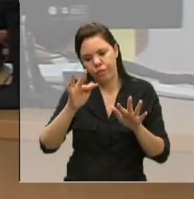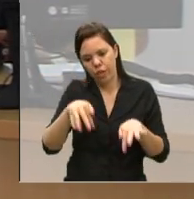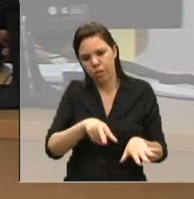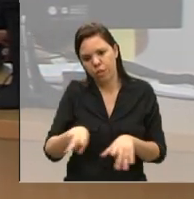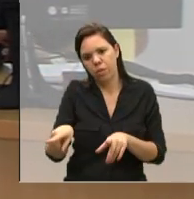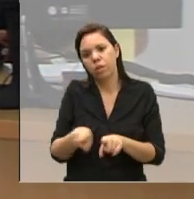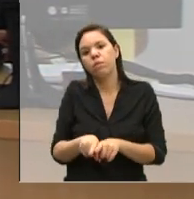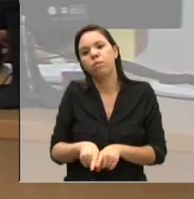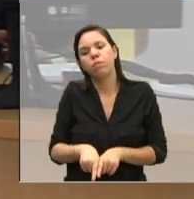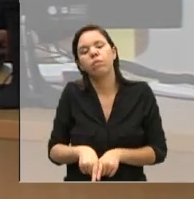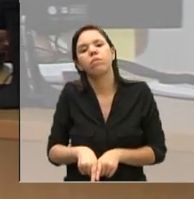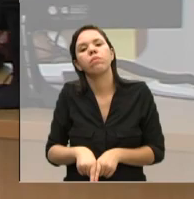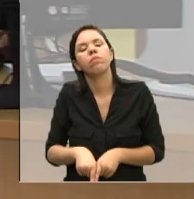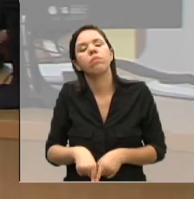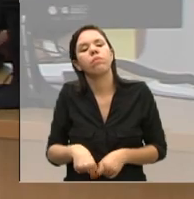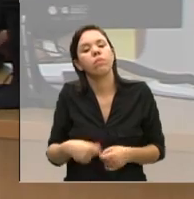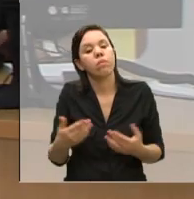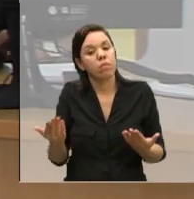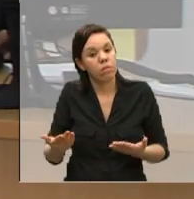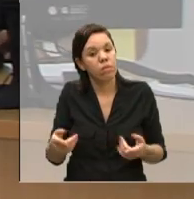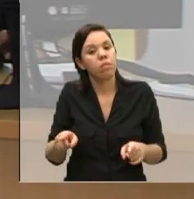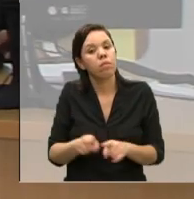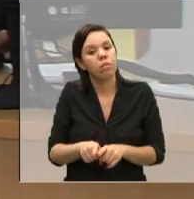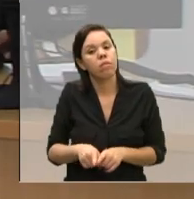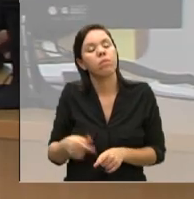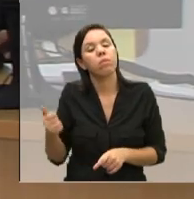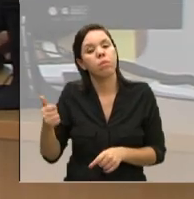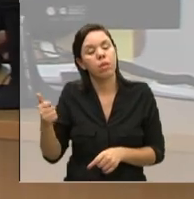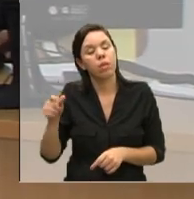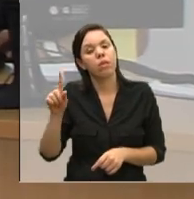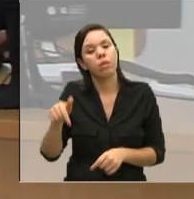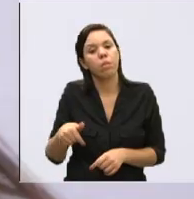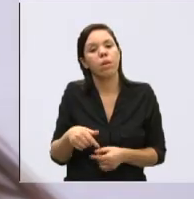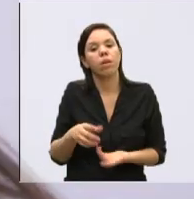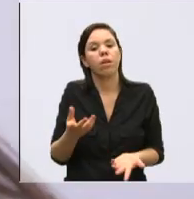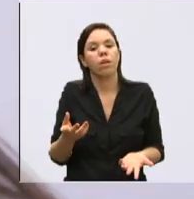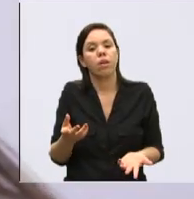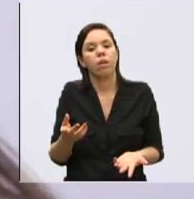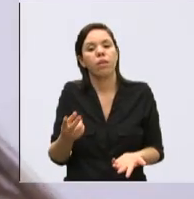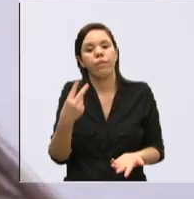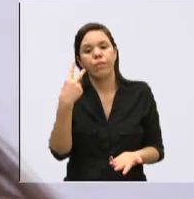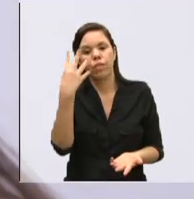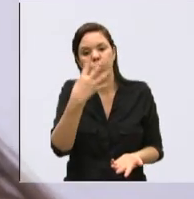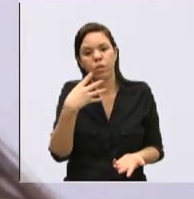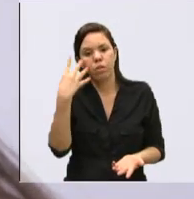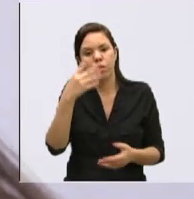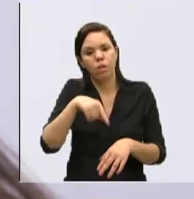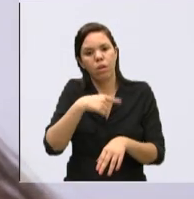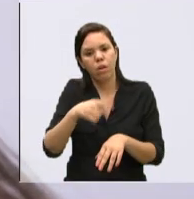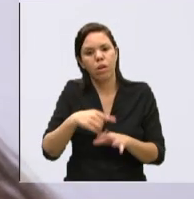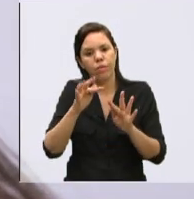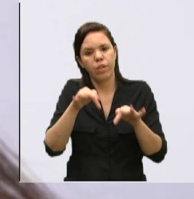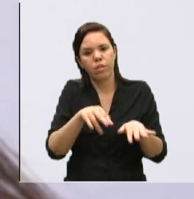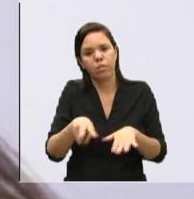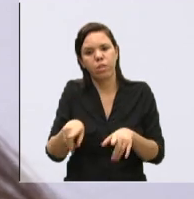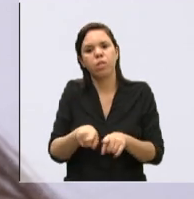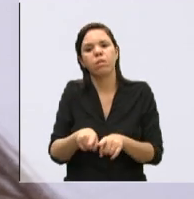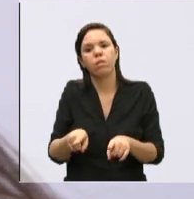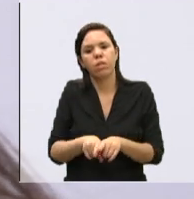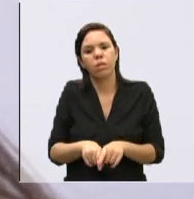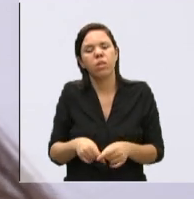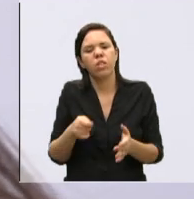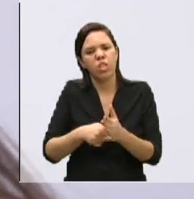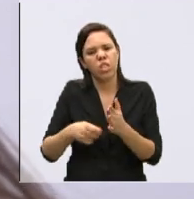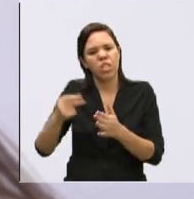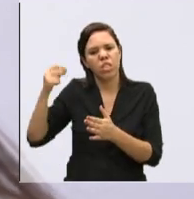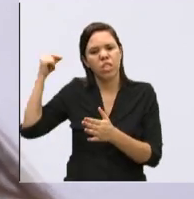e agora, finalmente, a primeira DDM também é 24 horas no final de semana, então é uma reivindicação antiga.